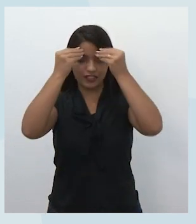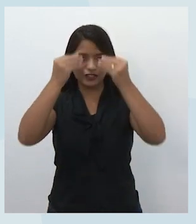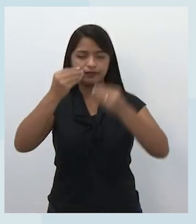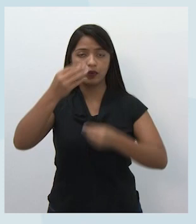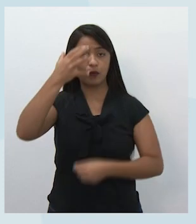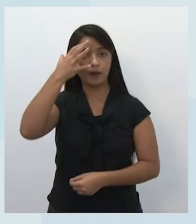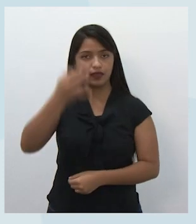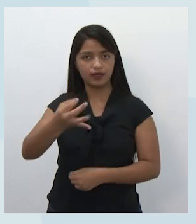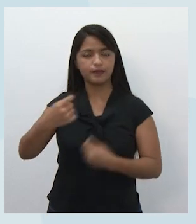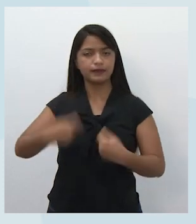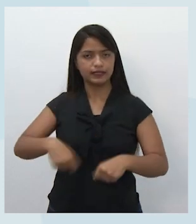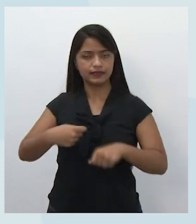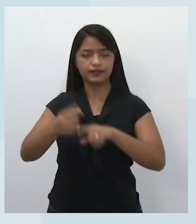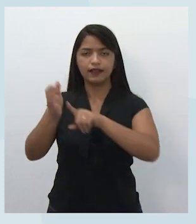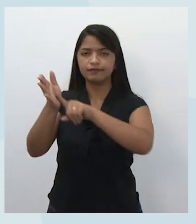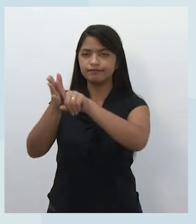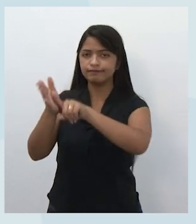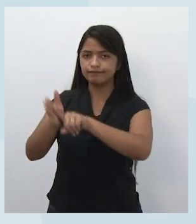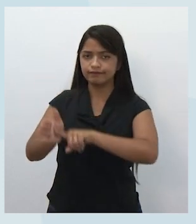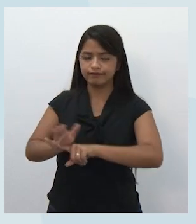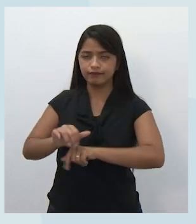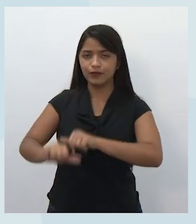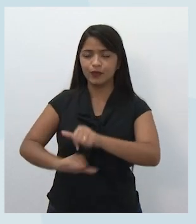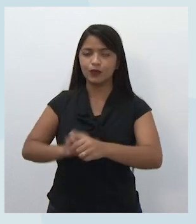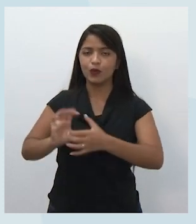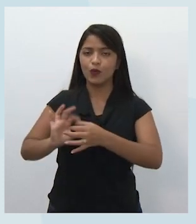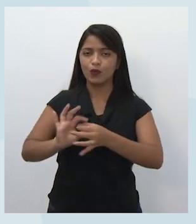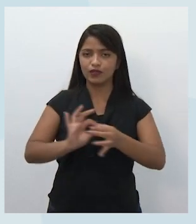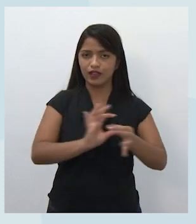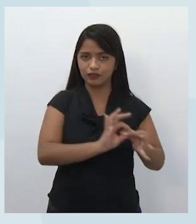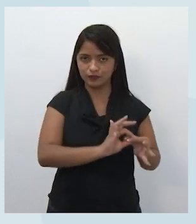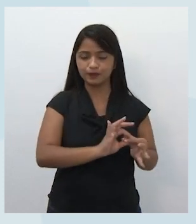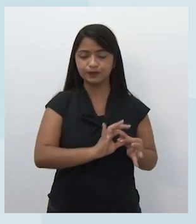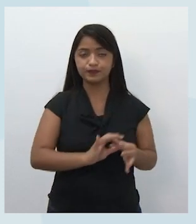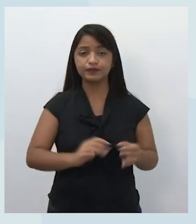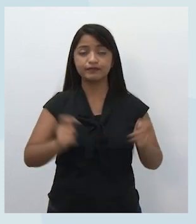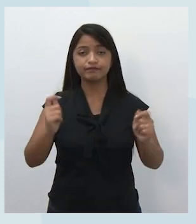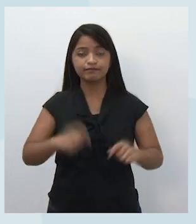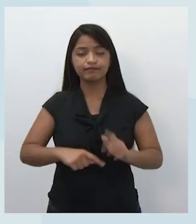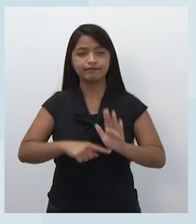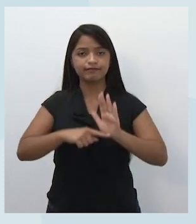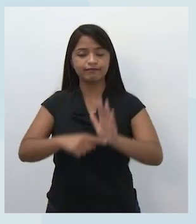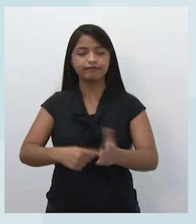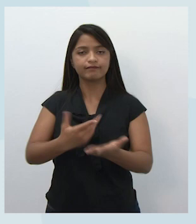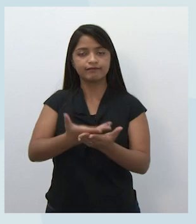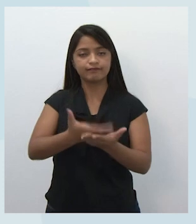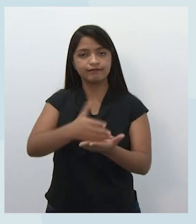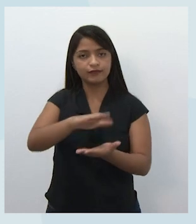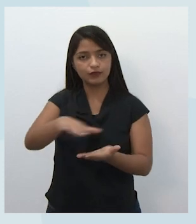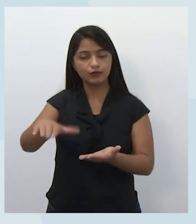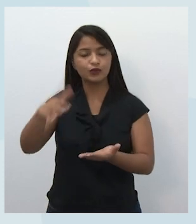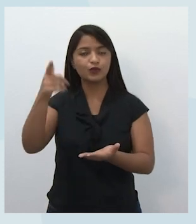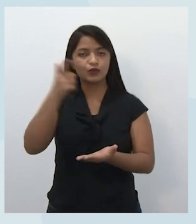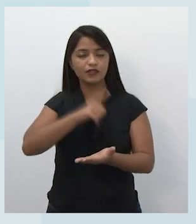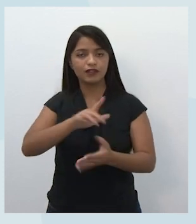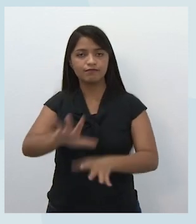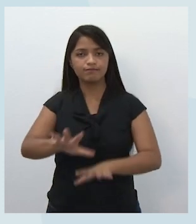analisada e transformada no contexto em que ocorre, favorecendo ao estudante a apropriação